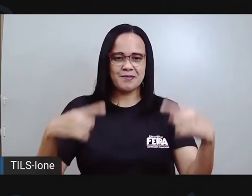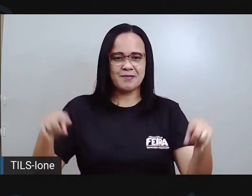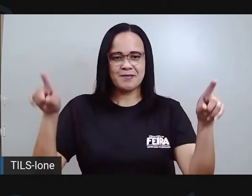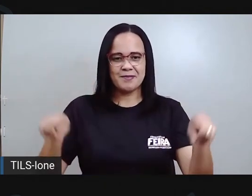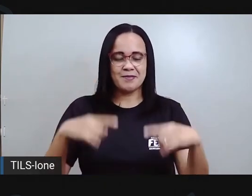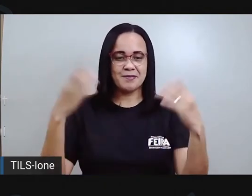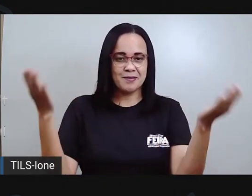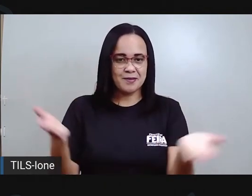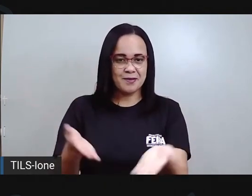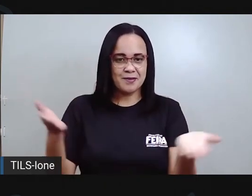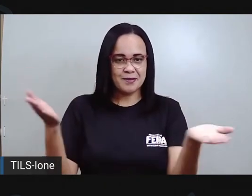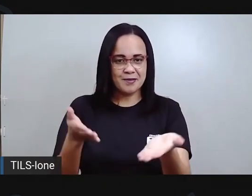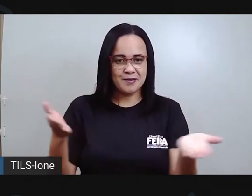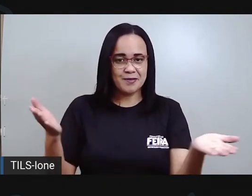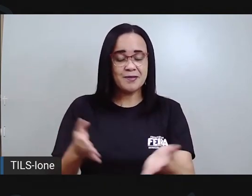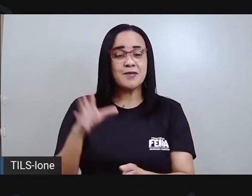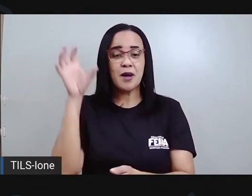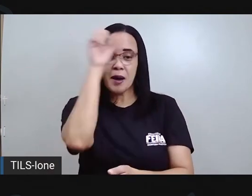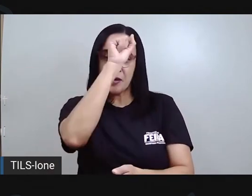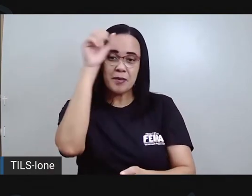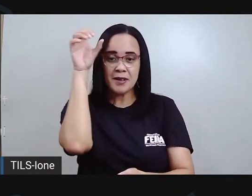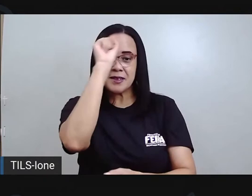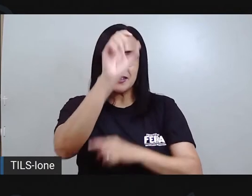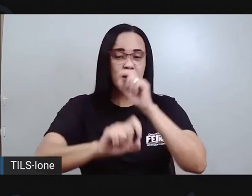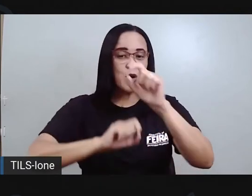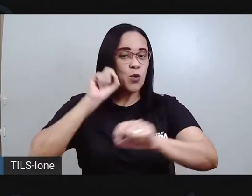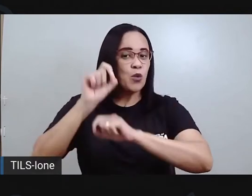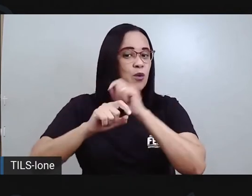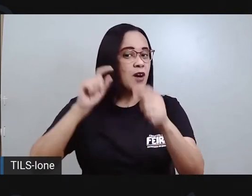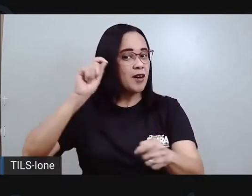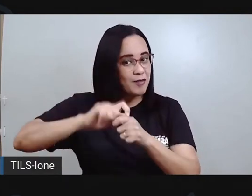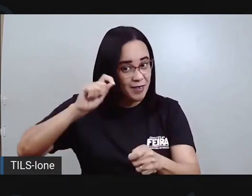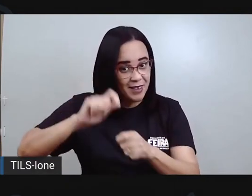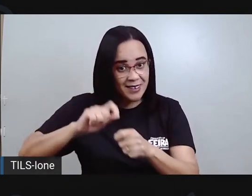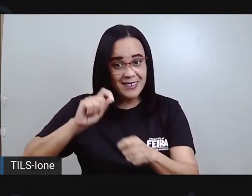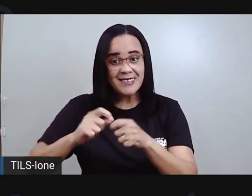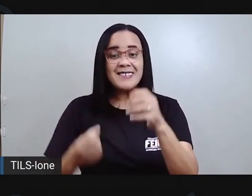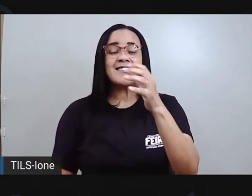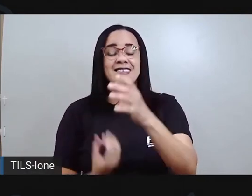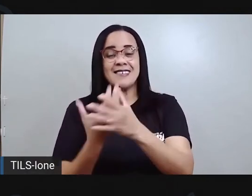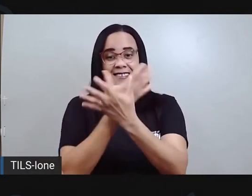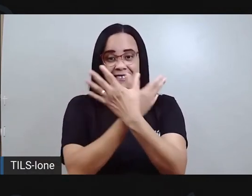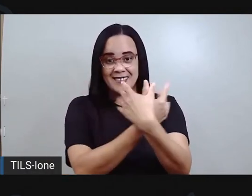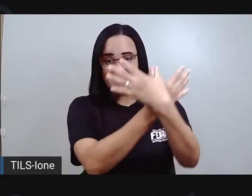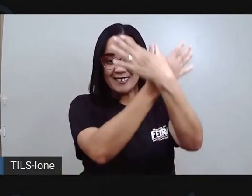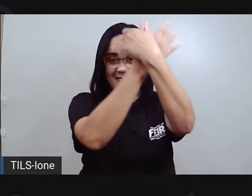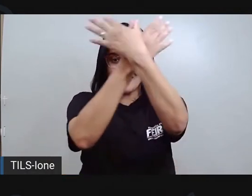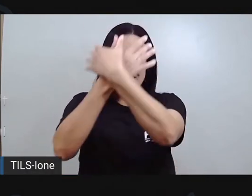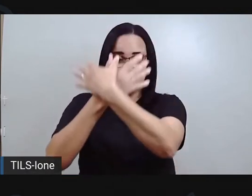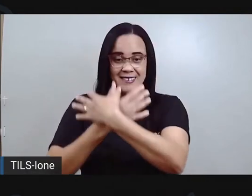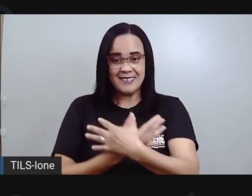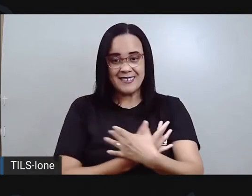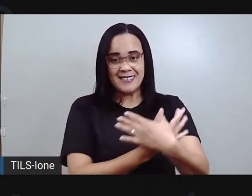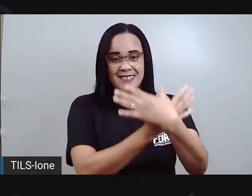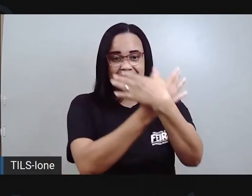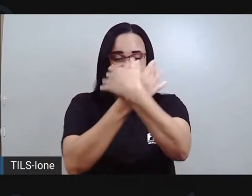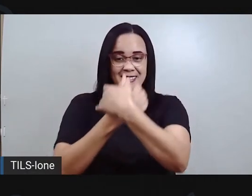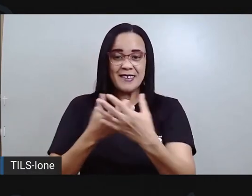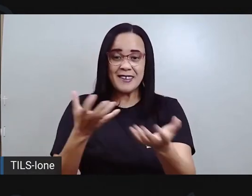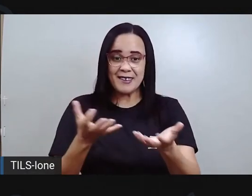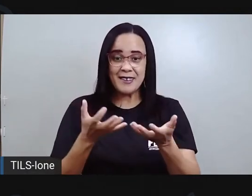Hoje nós vamos aprender a fazer uma borboleta. Vocês querem aprender a fazer